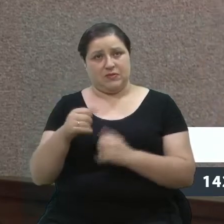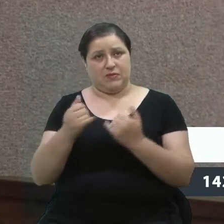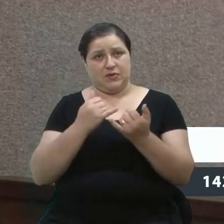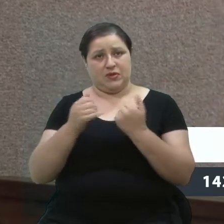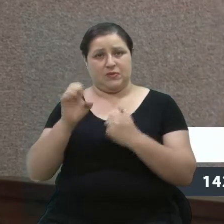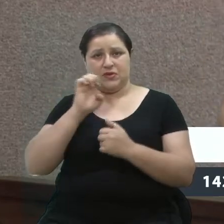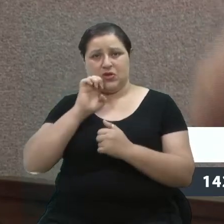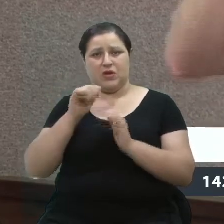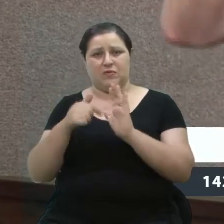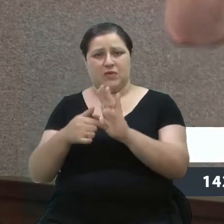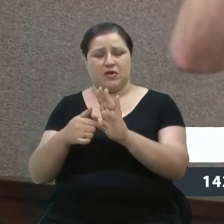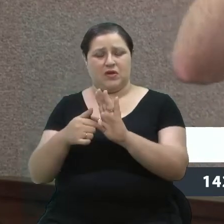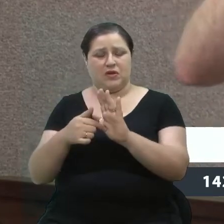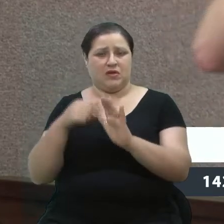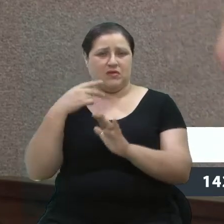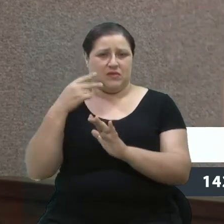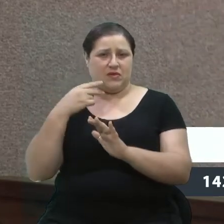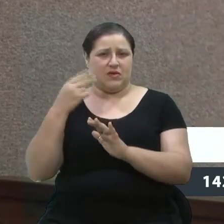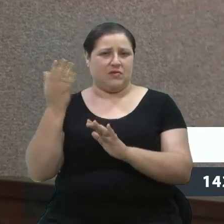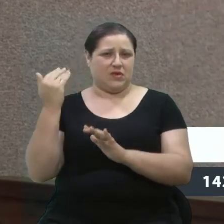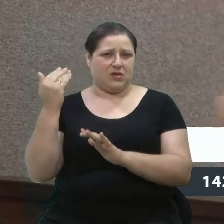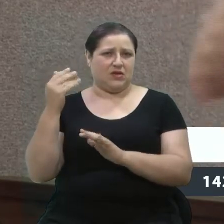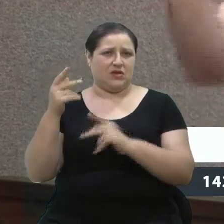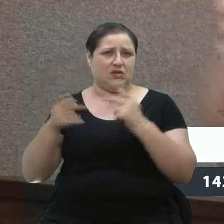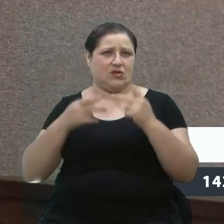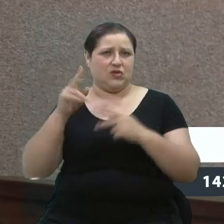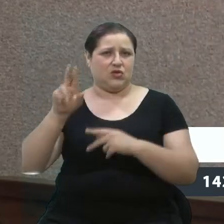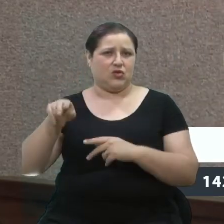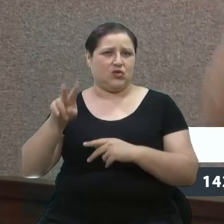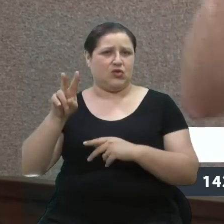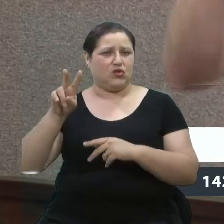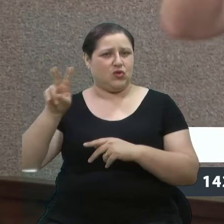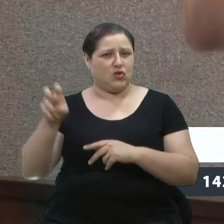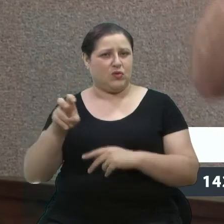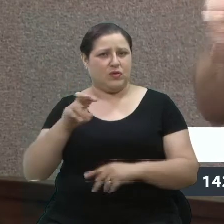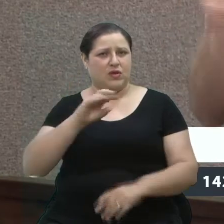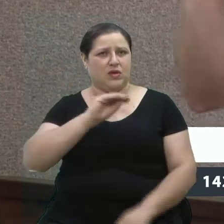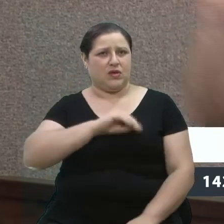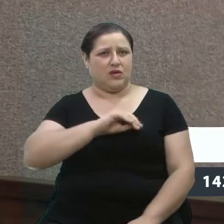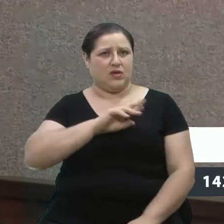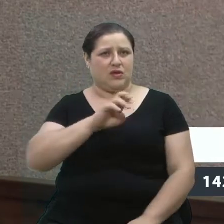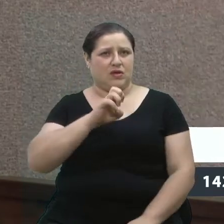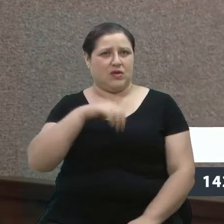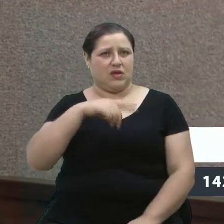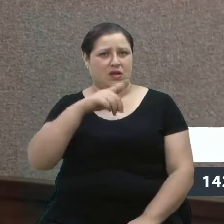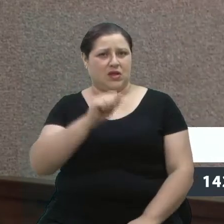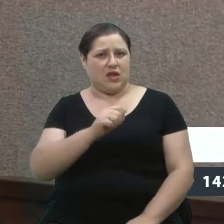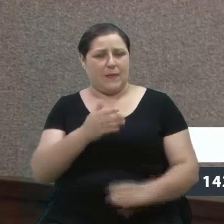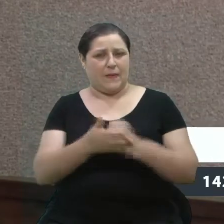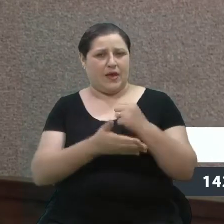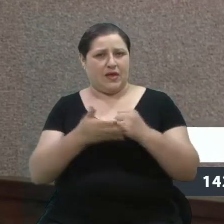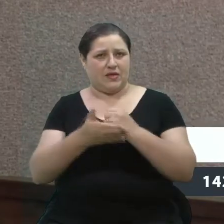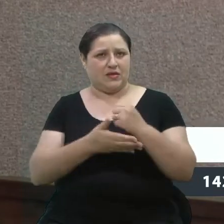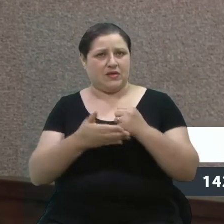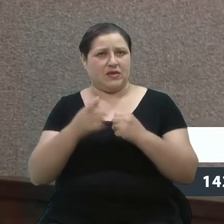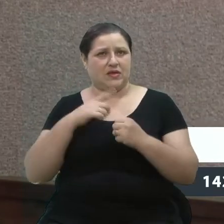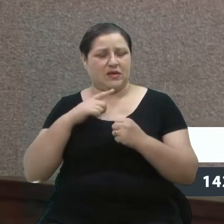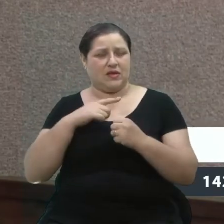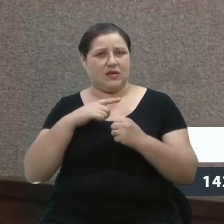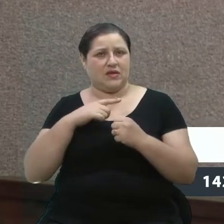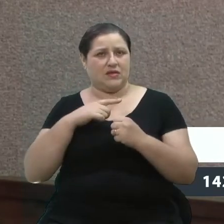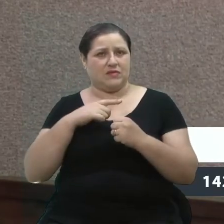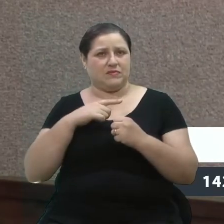trouxe um exemplo aqui, em outra sessão, que era a renda básica. Com 1 milhão por mês, dá para dar para 2.000 pessoas R$500. Então, o que é melhor nós